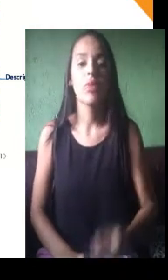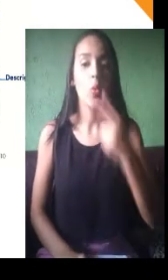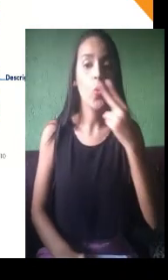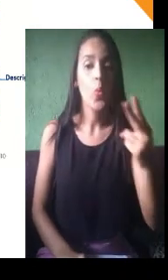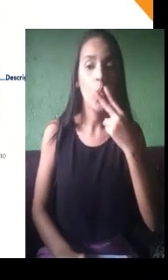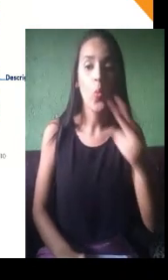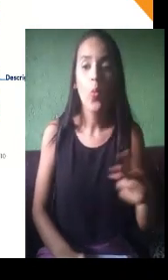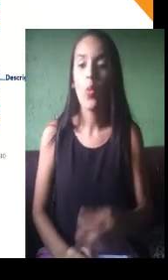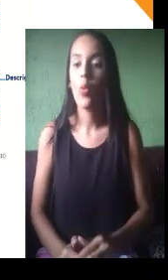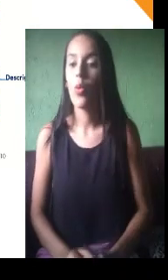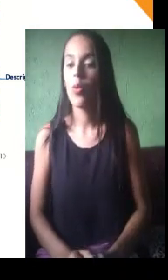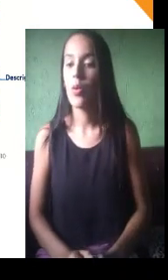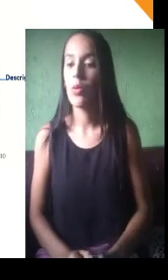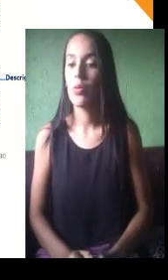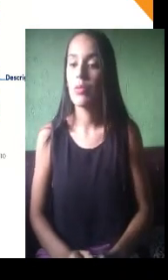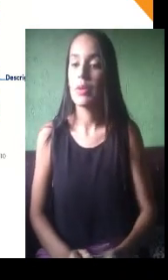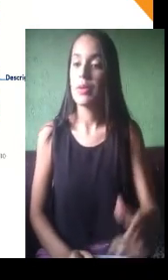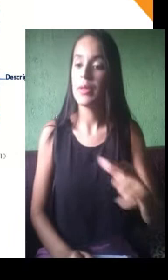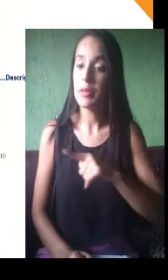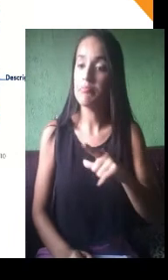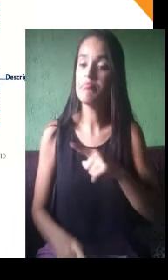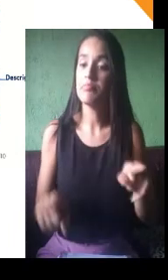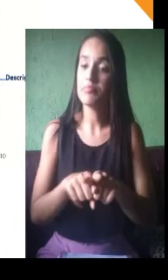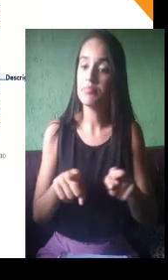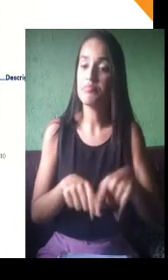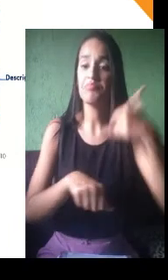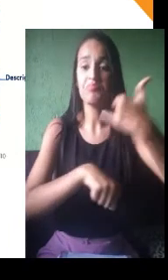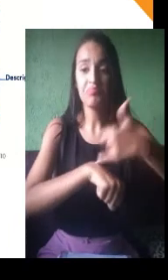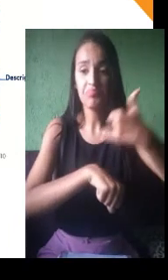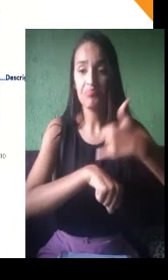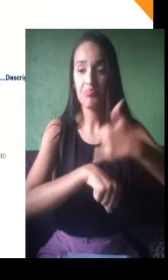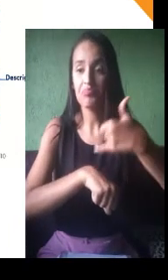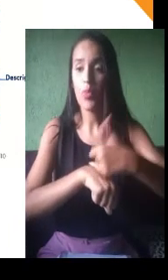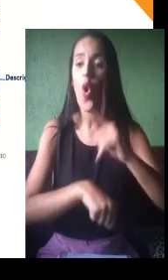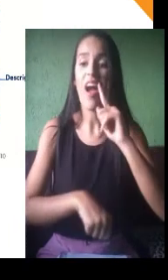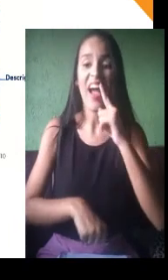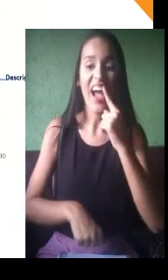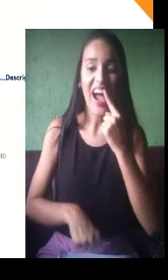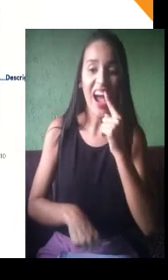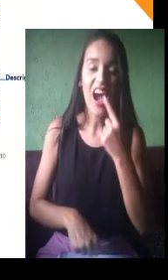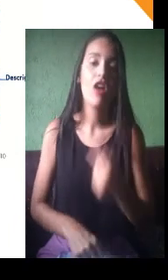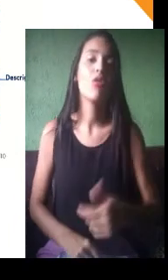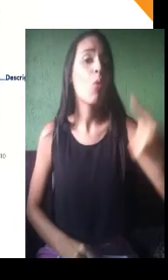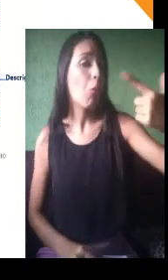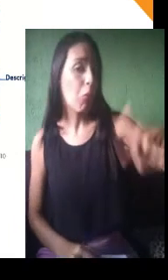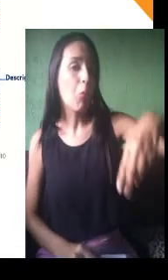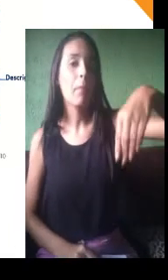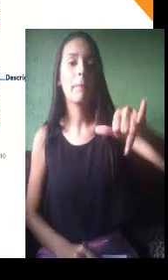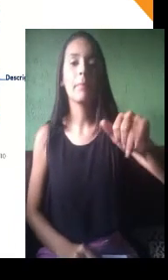informações, sistematiza um conhecimento, para quem está buscando informações, sobre a China, o país China.